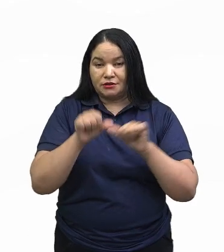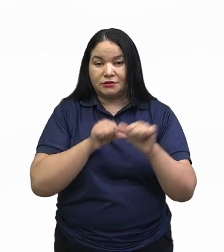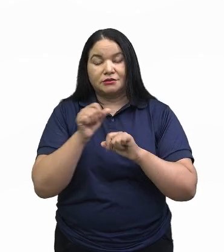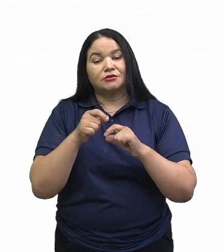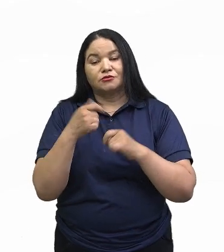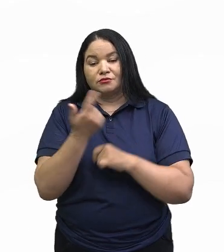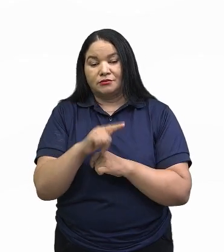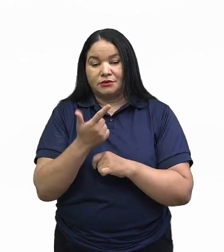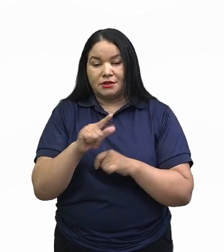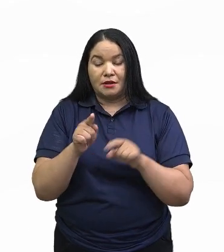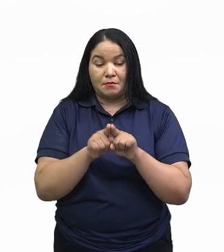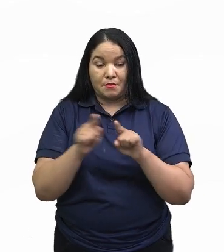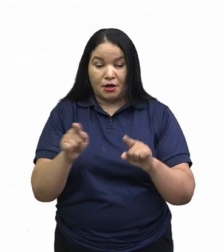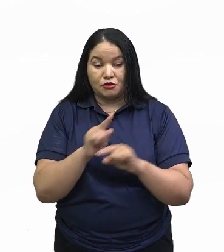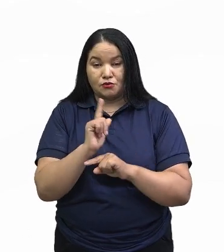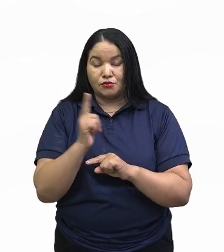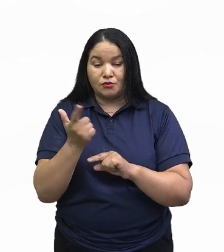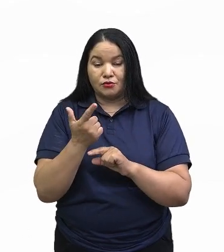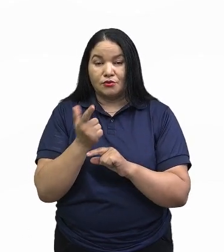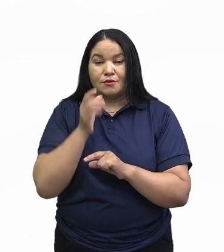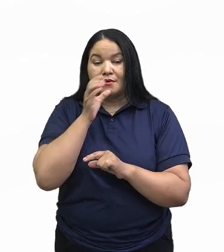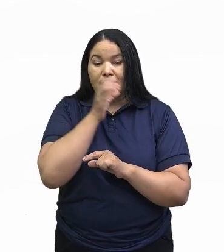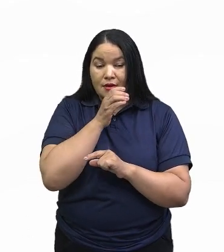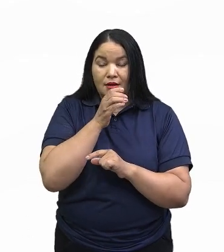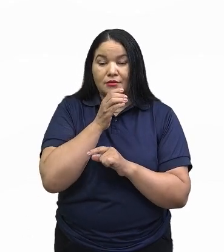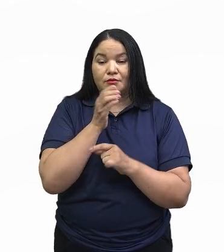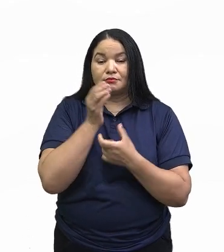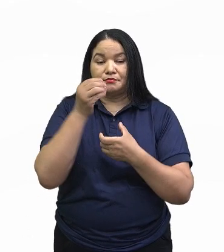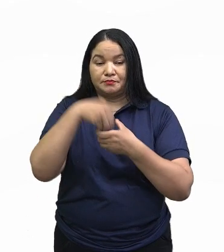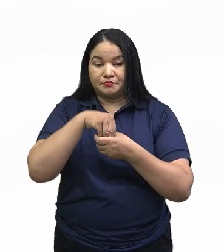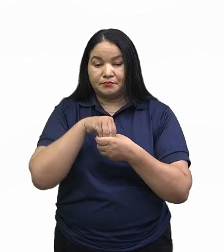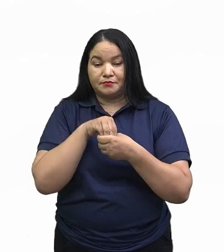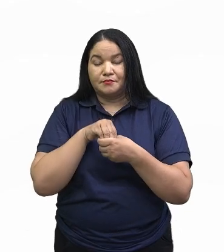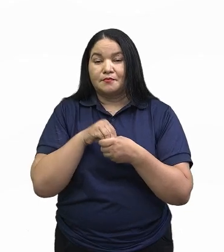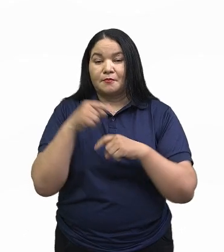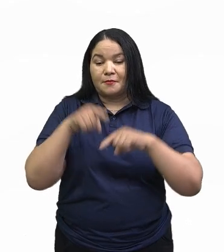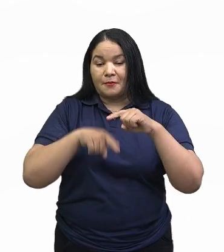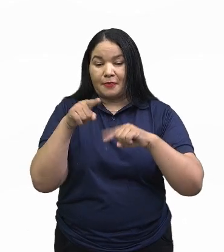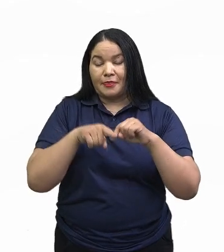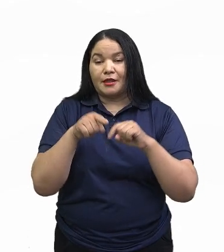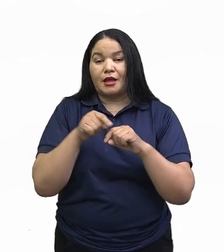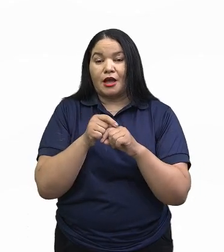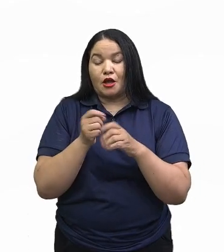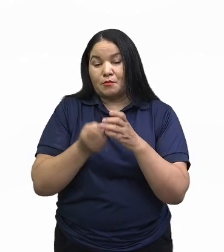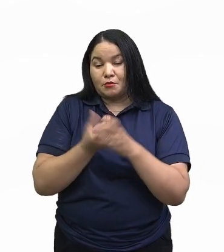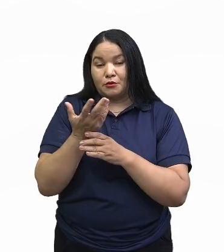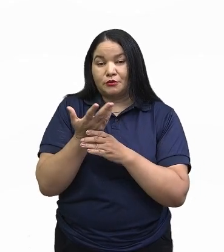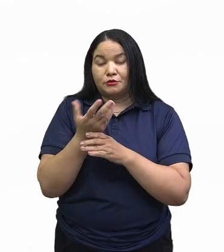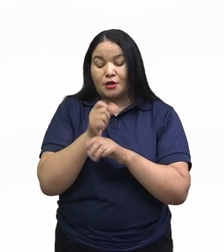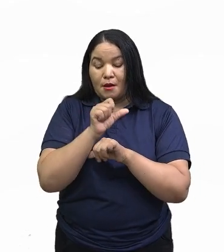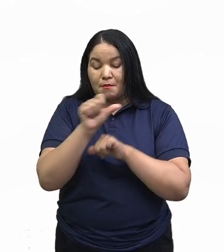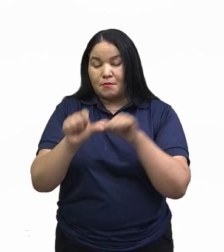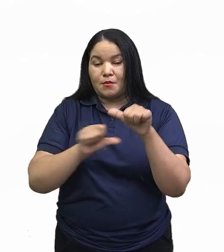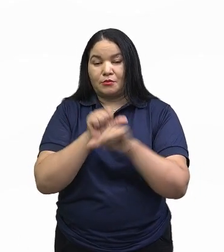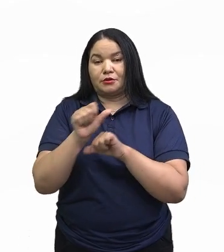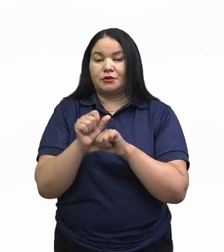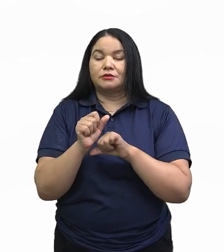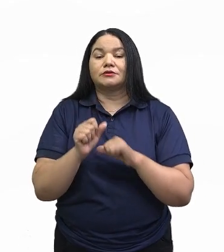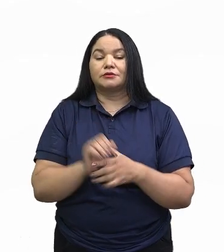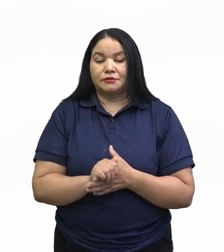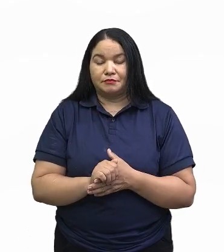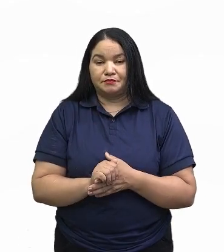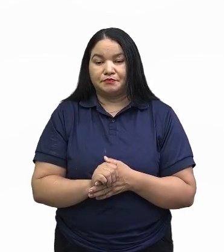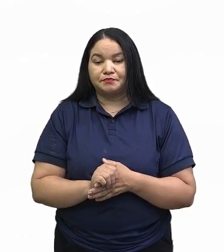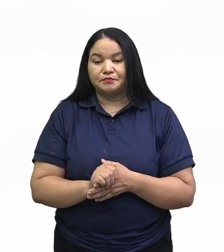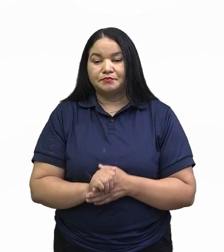estado. Calor latente, quantidade de calor fornecida a um corpo que produz mudança de estado